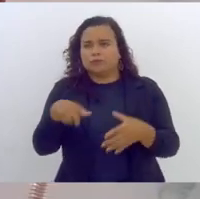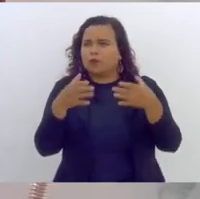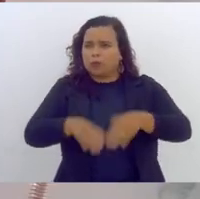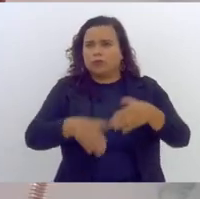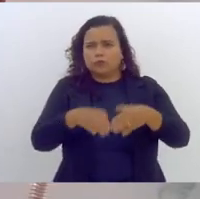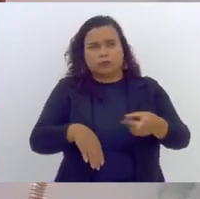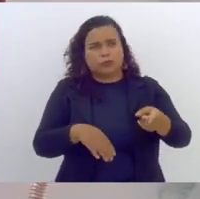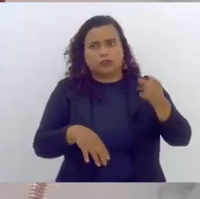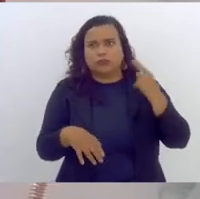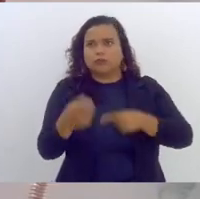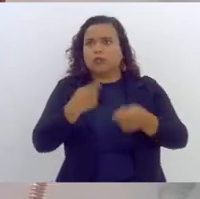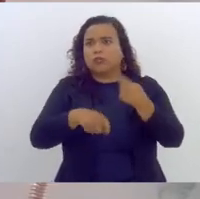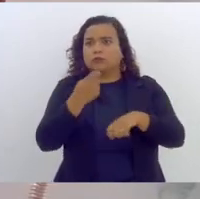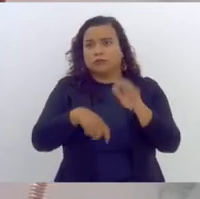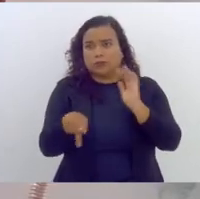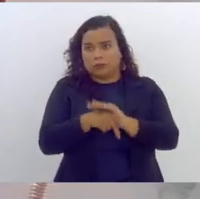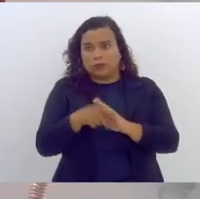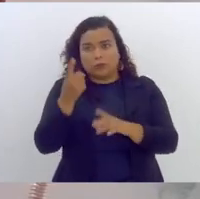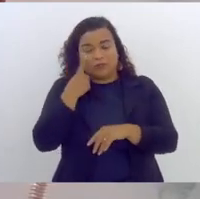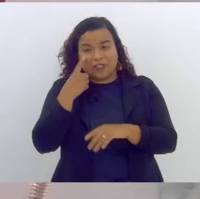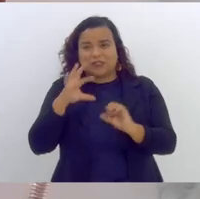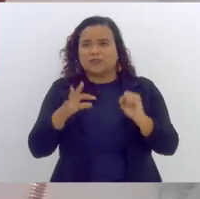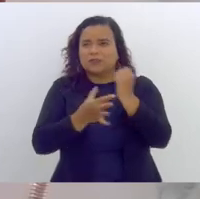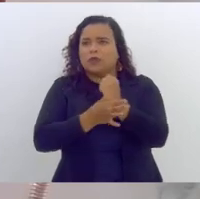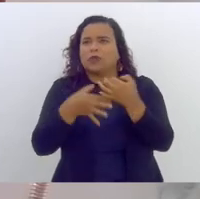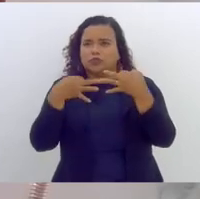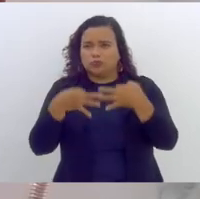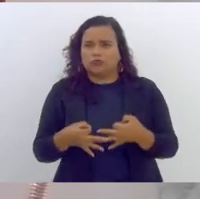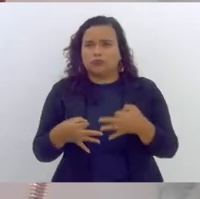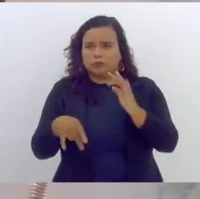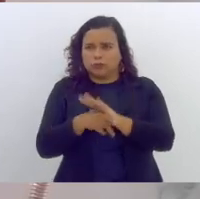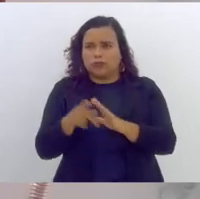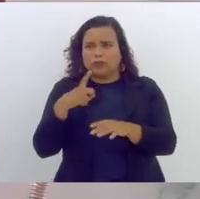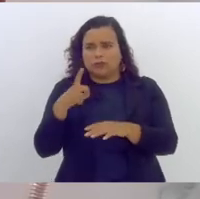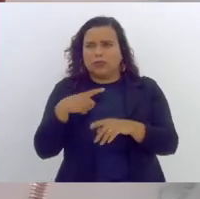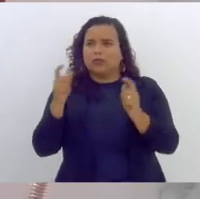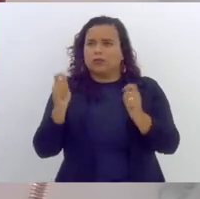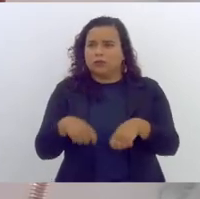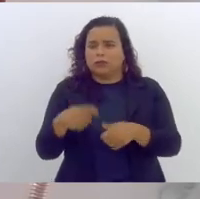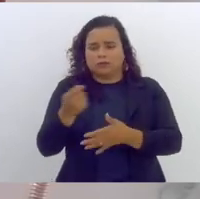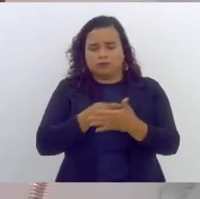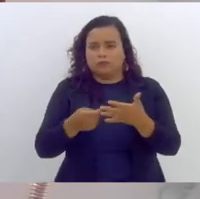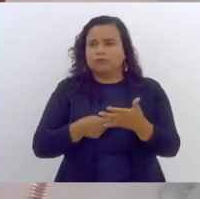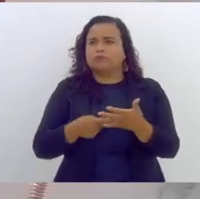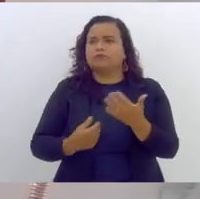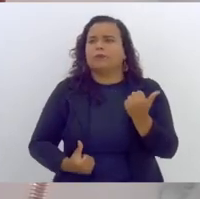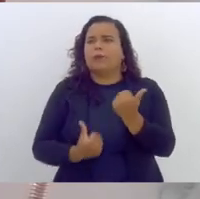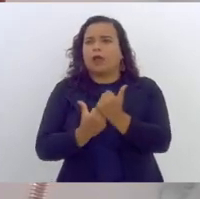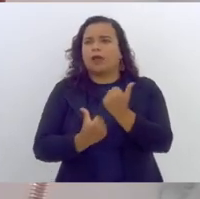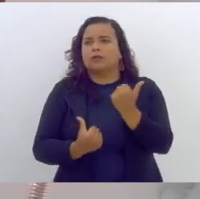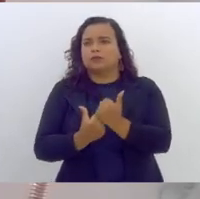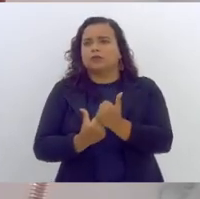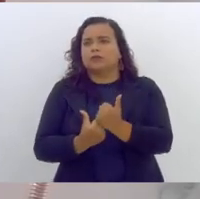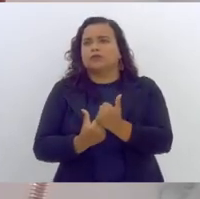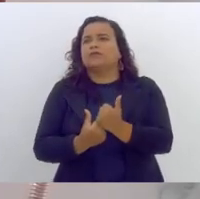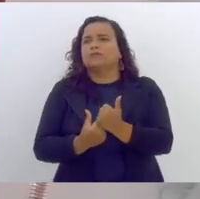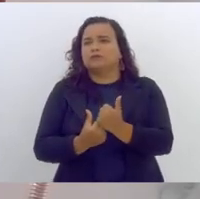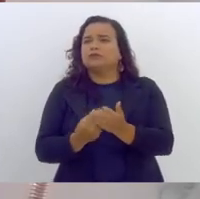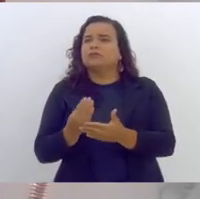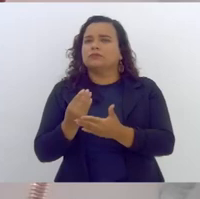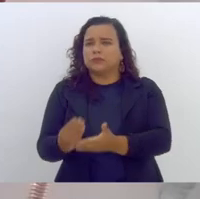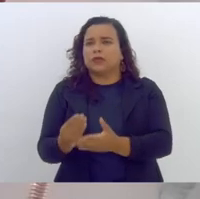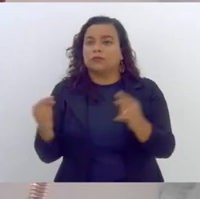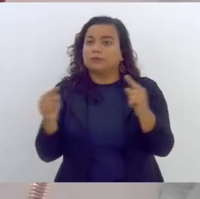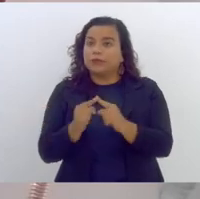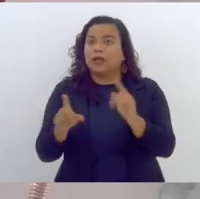antigo administrador justamente para ter segurança jurídica pode despachar em cima provocado por uma lei